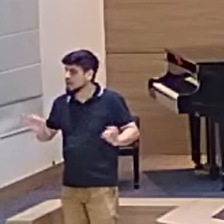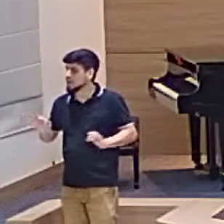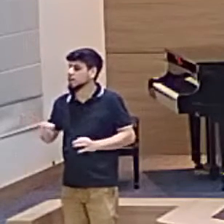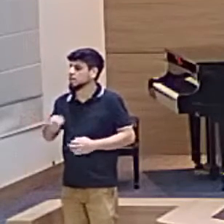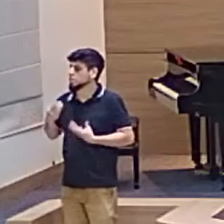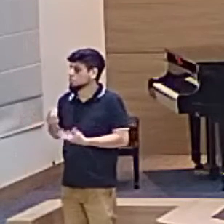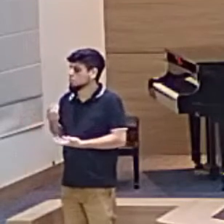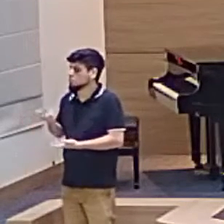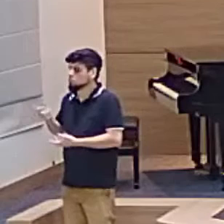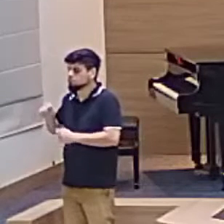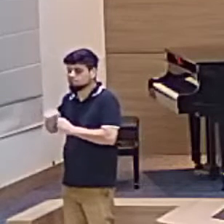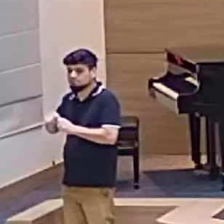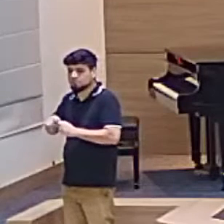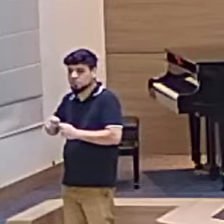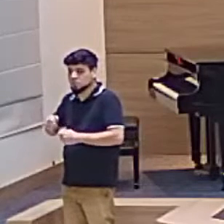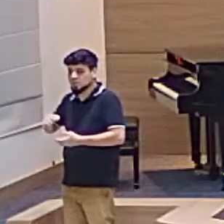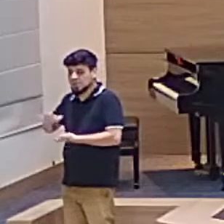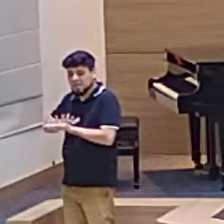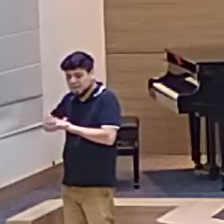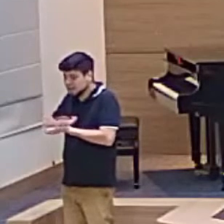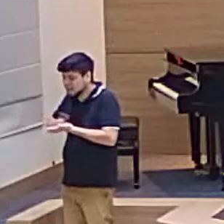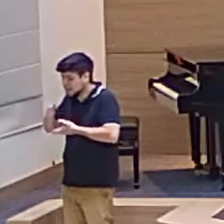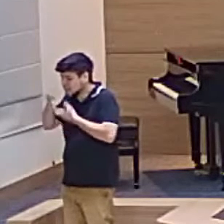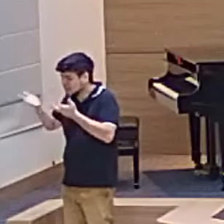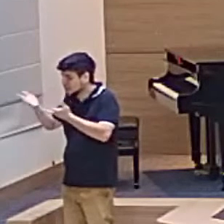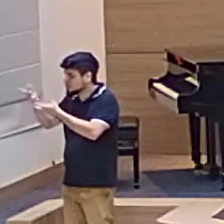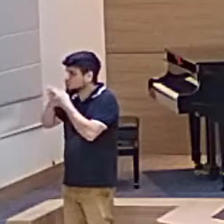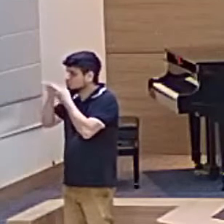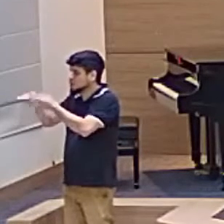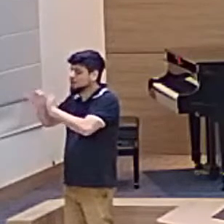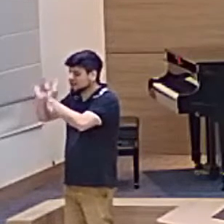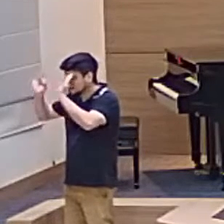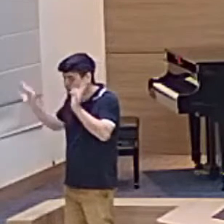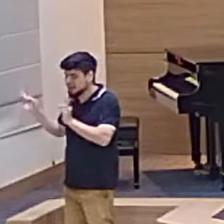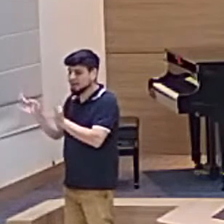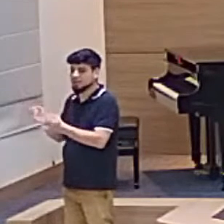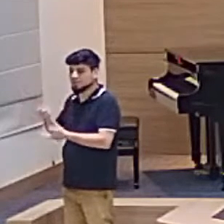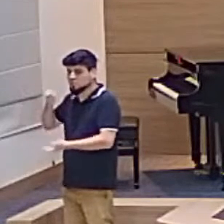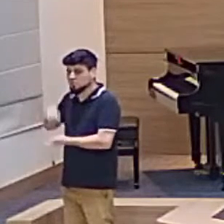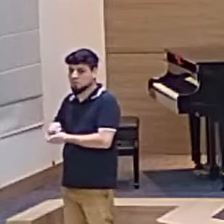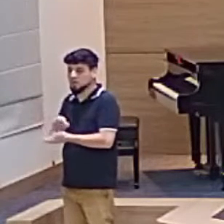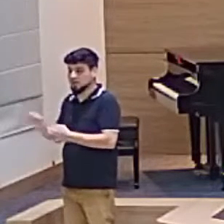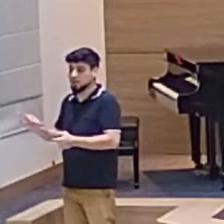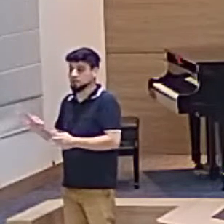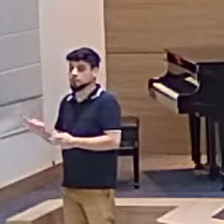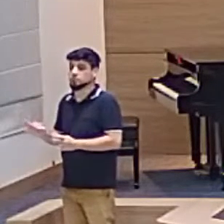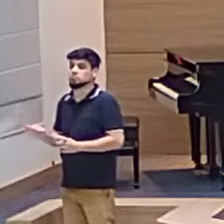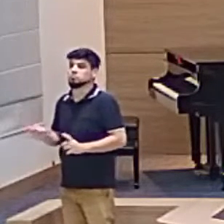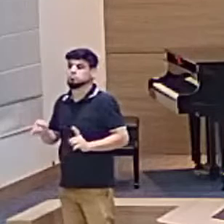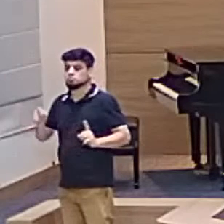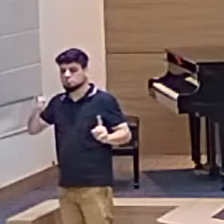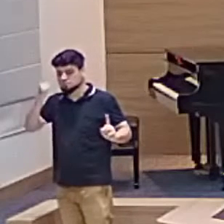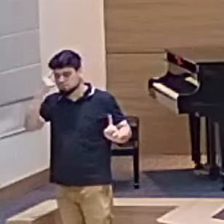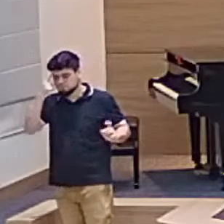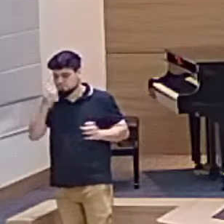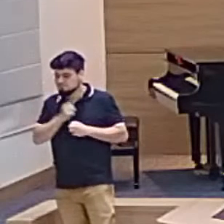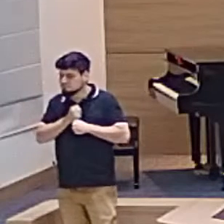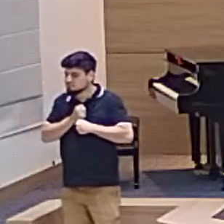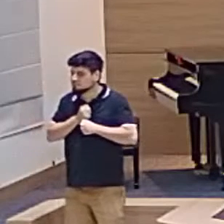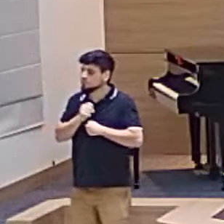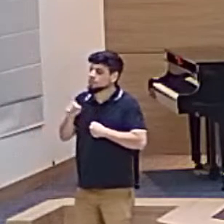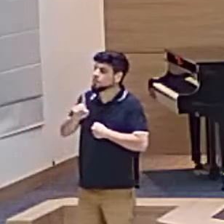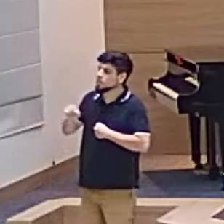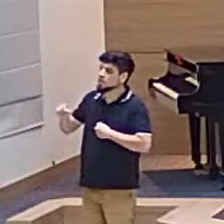fez é só dar a devida disciplina ele diz eu falei então um dia